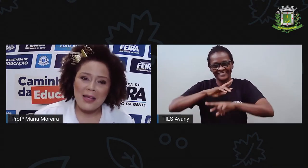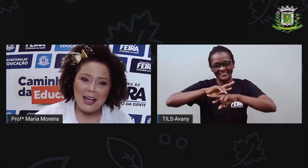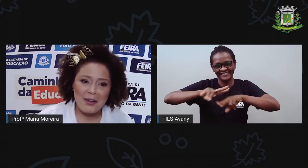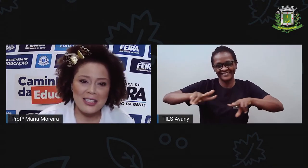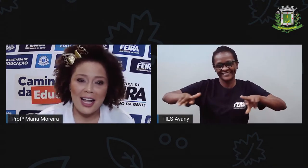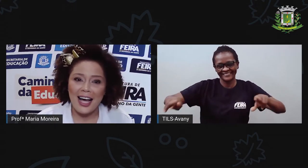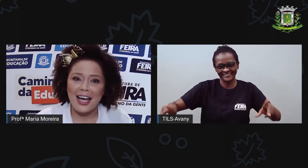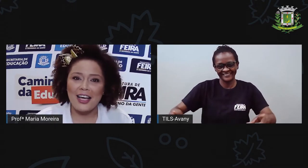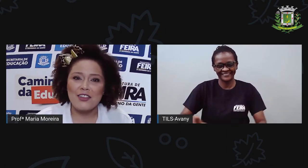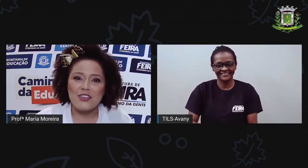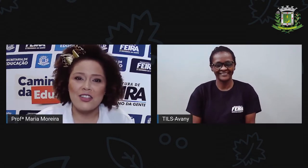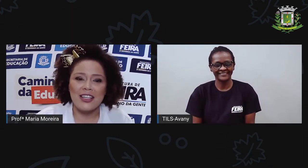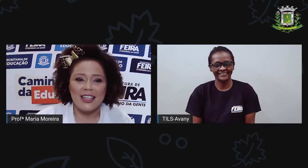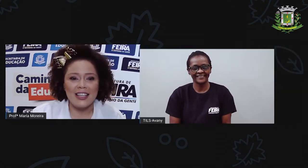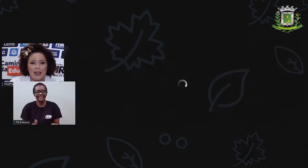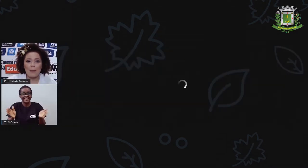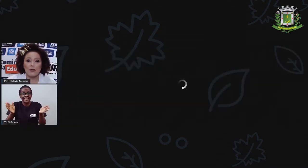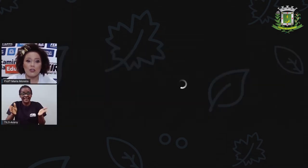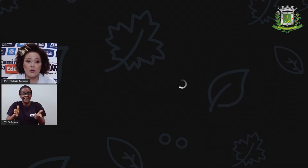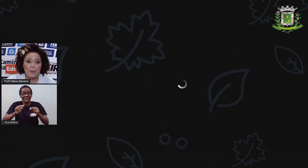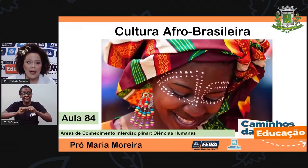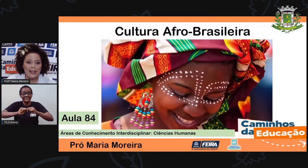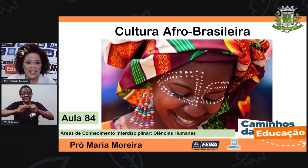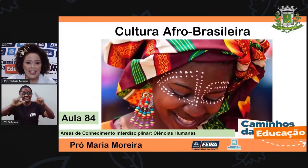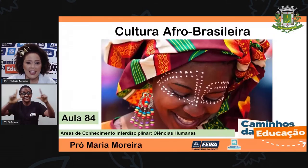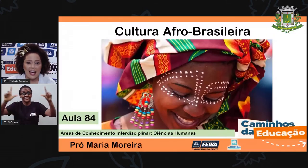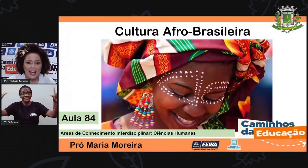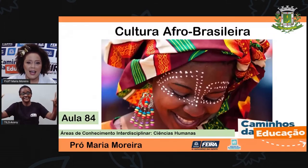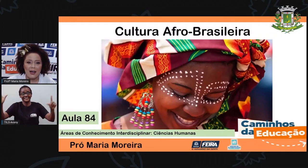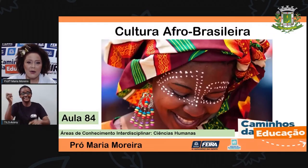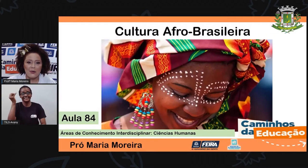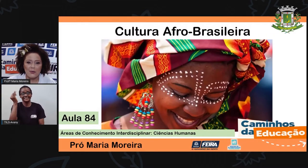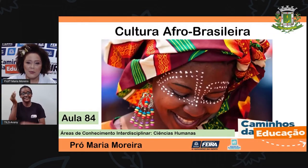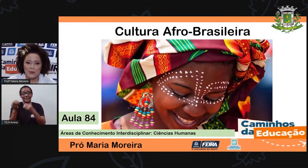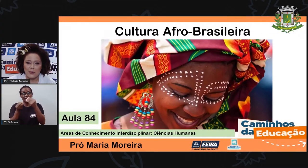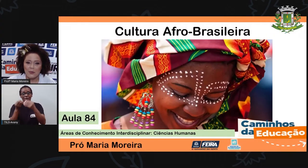Vamos abrir aqui o slide, abrir o nosso material.